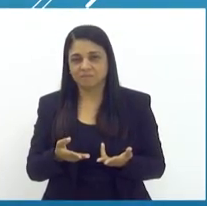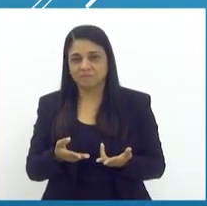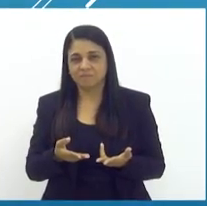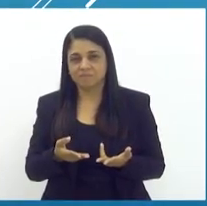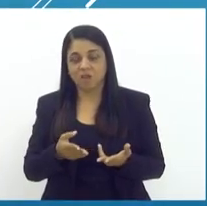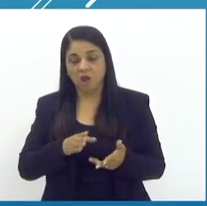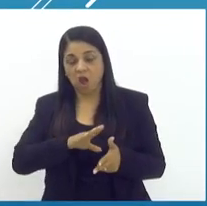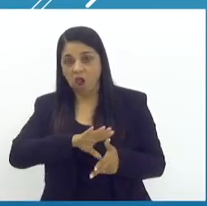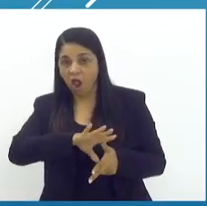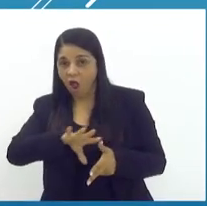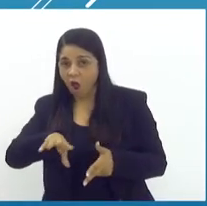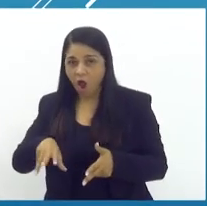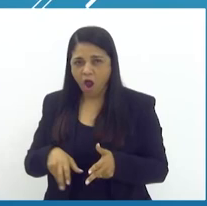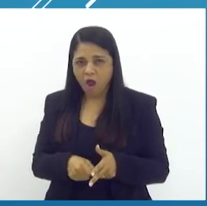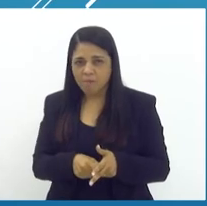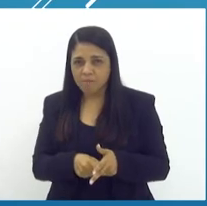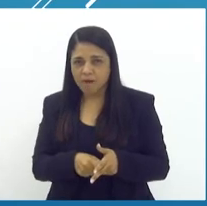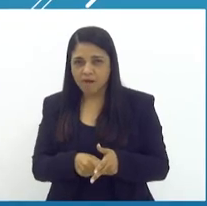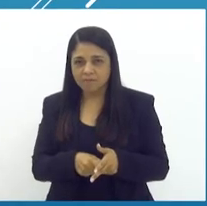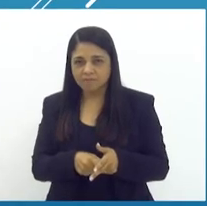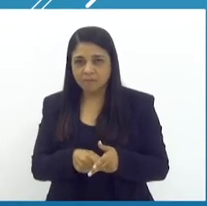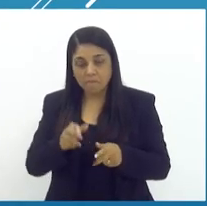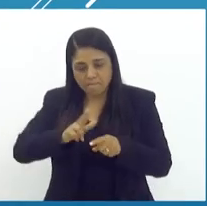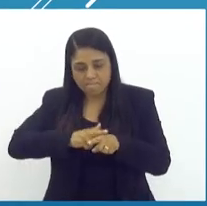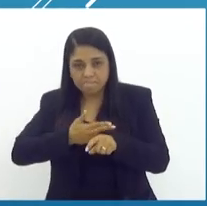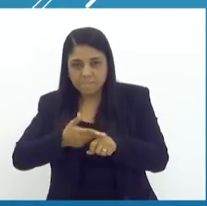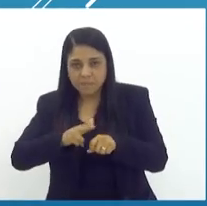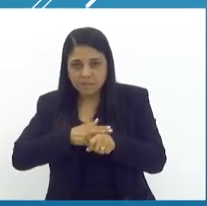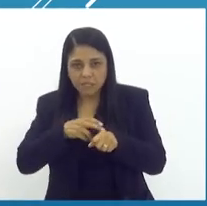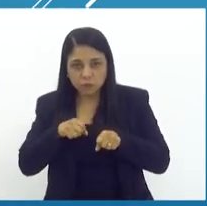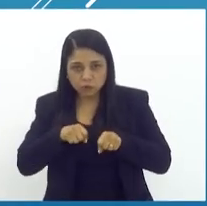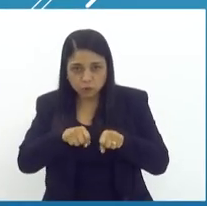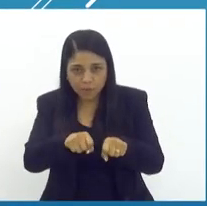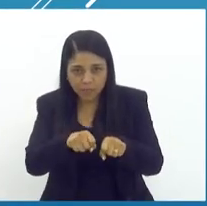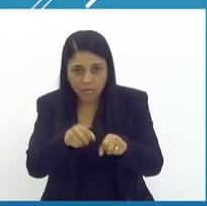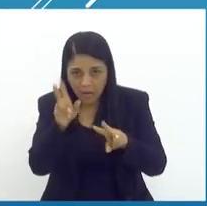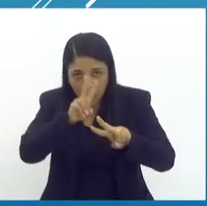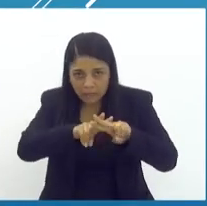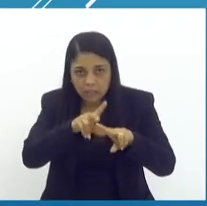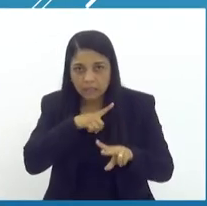roubar uma margarina no supermercado da cadeia